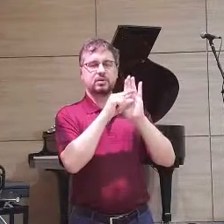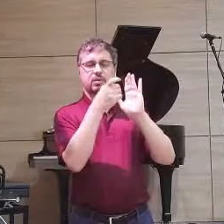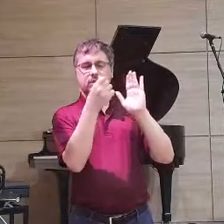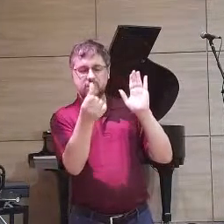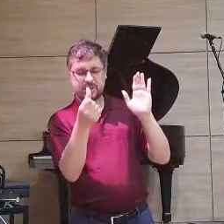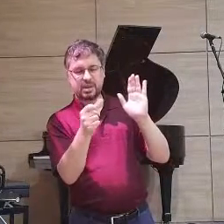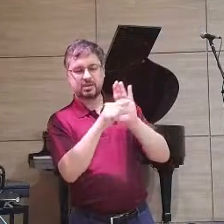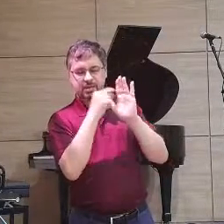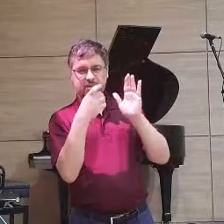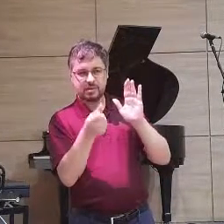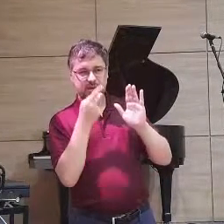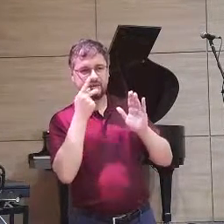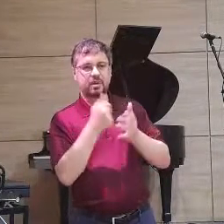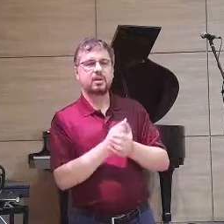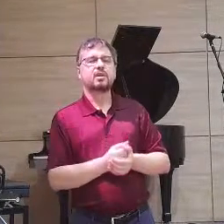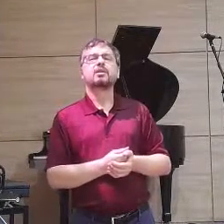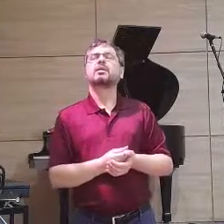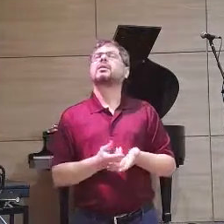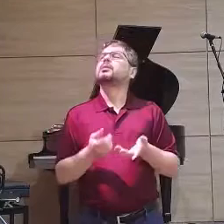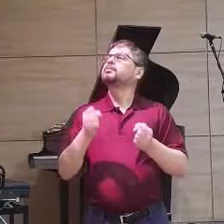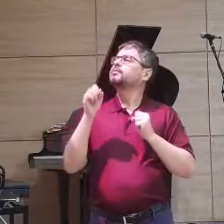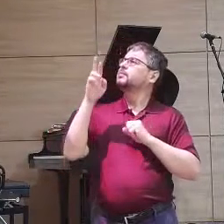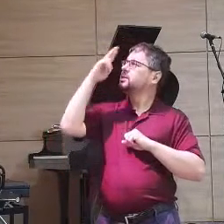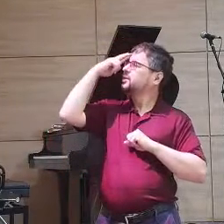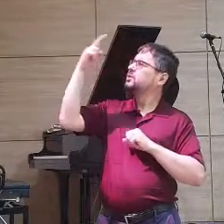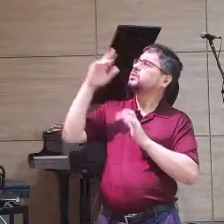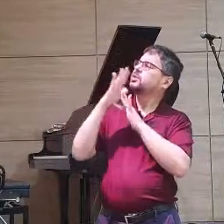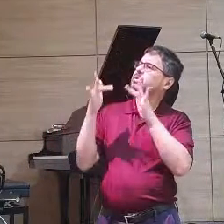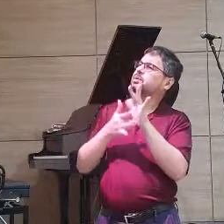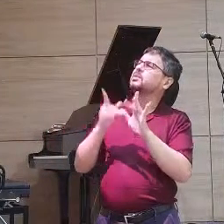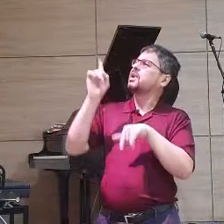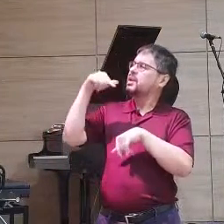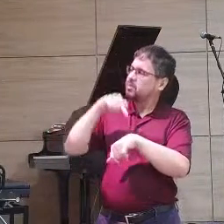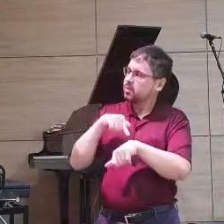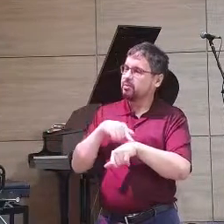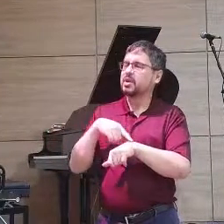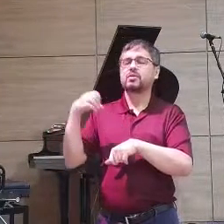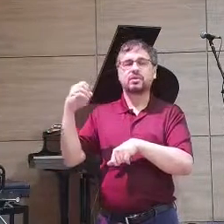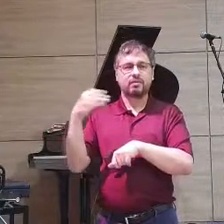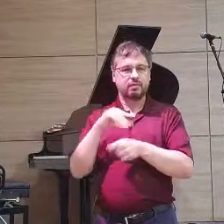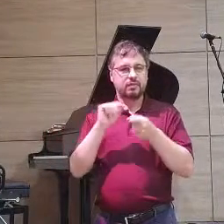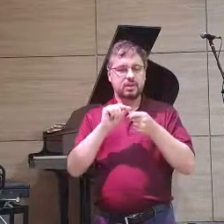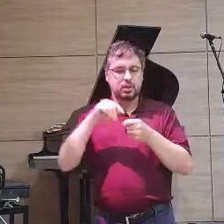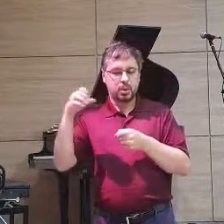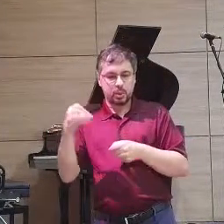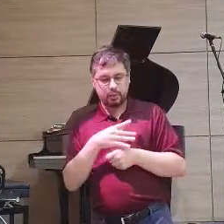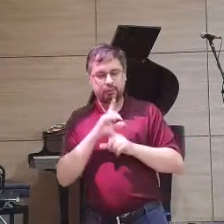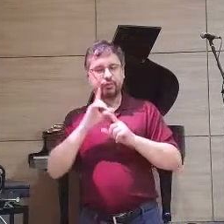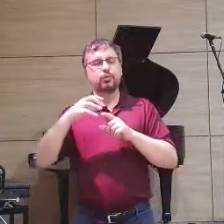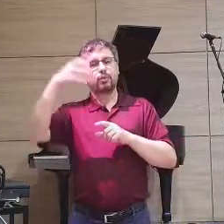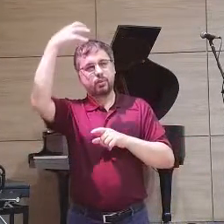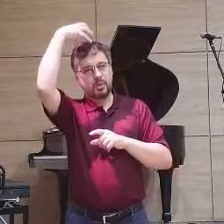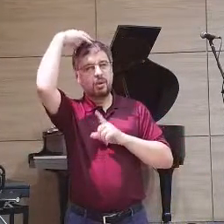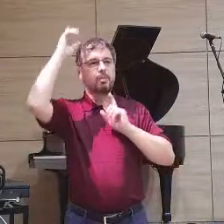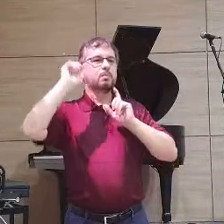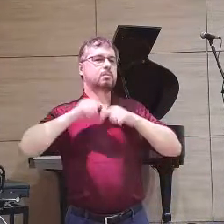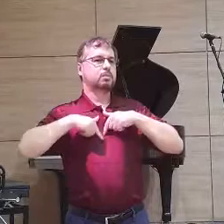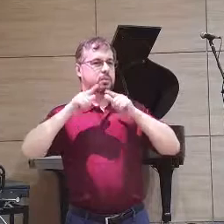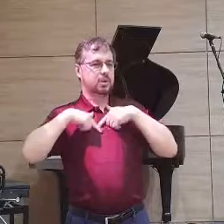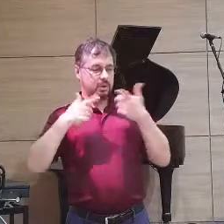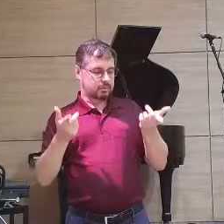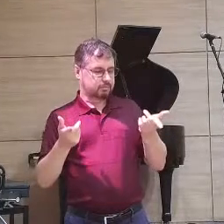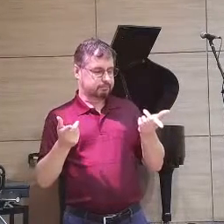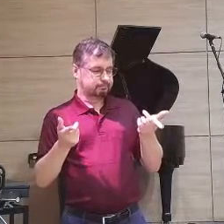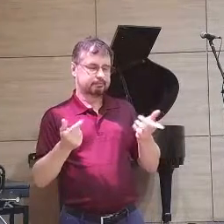é senhor será este o momento que restaurará as o reino a Israel o que eles estão